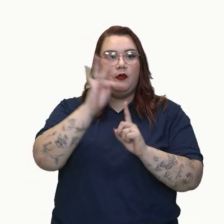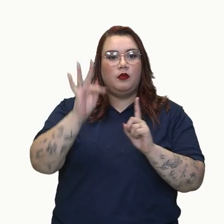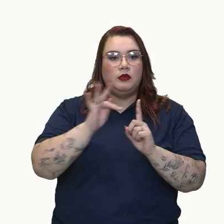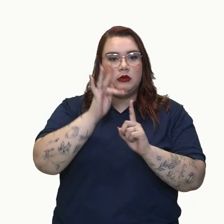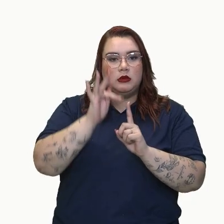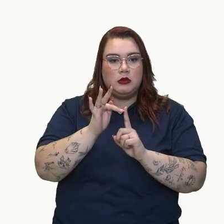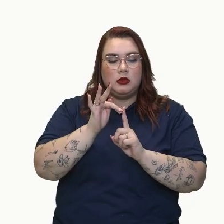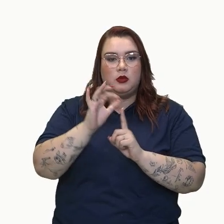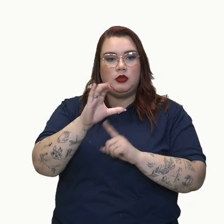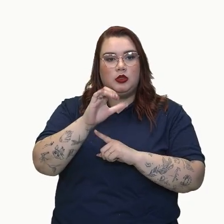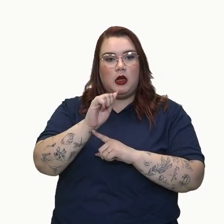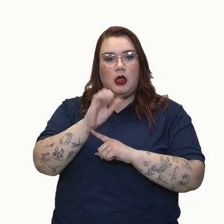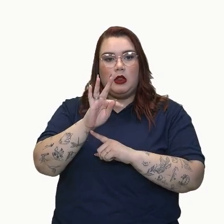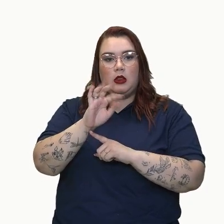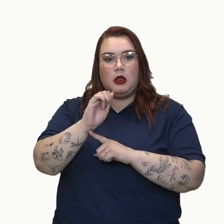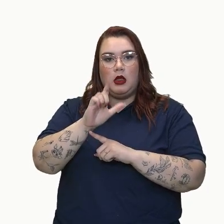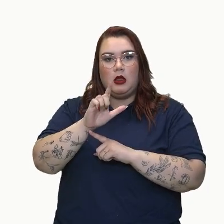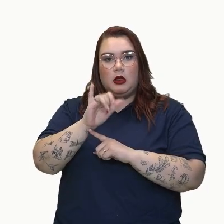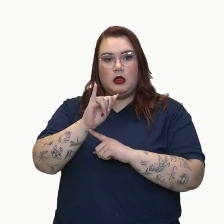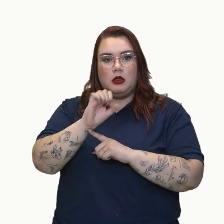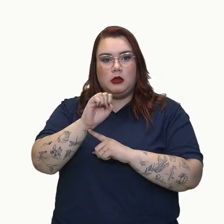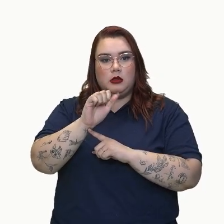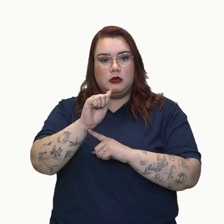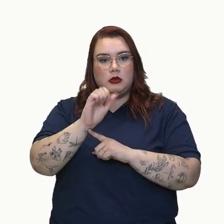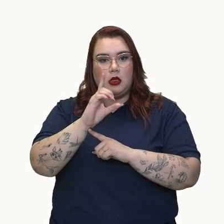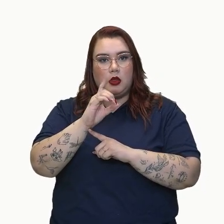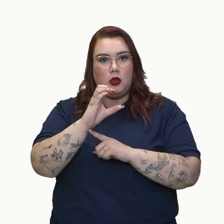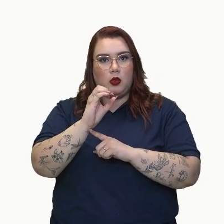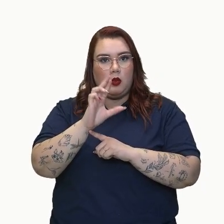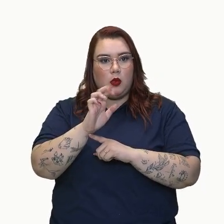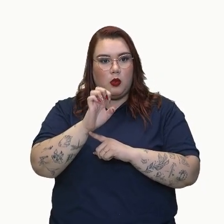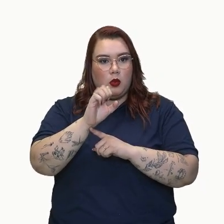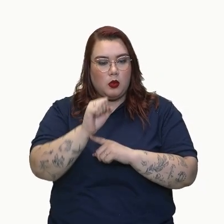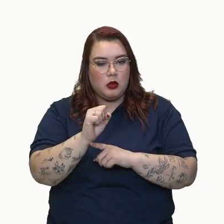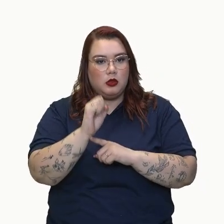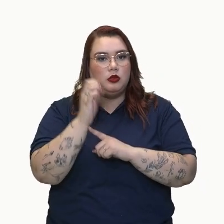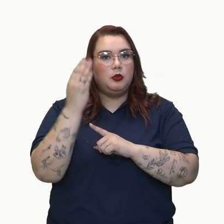como catalisadores biológicos, tá?